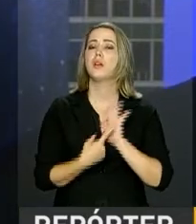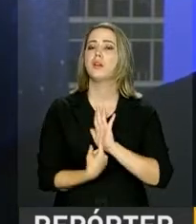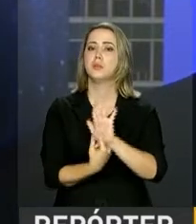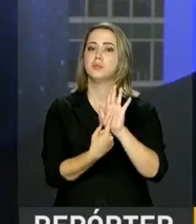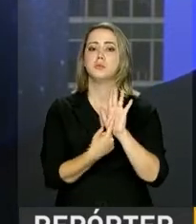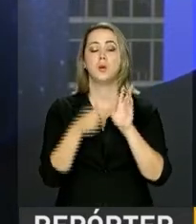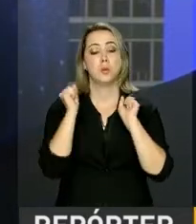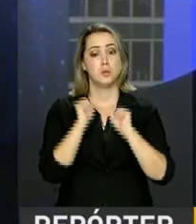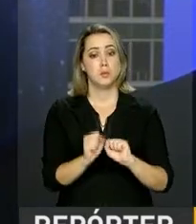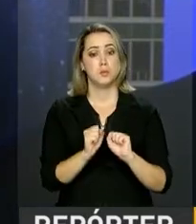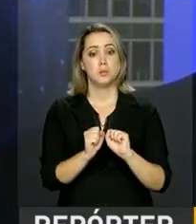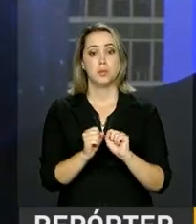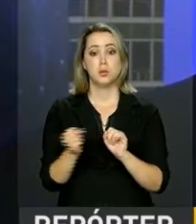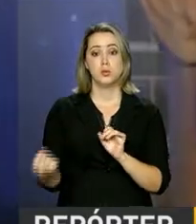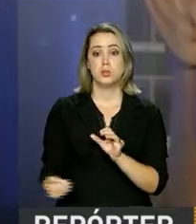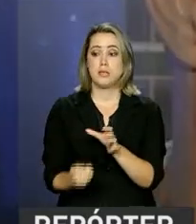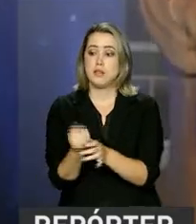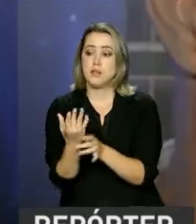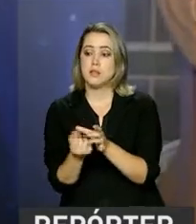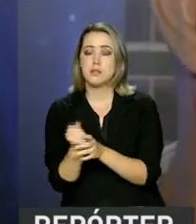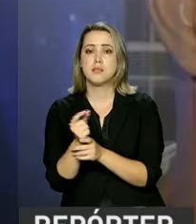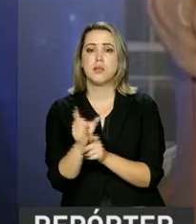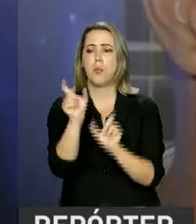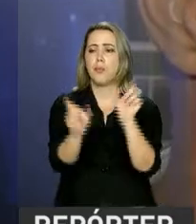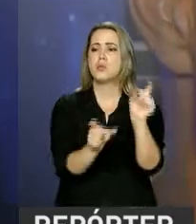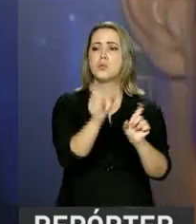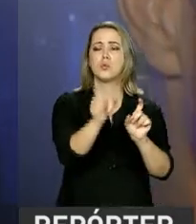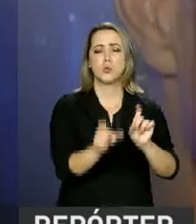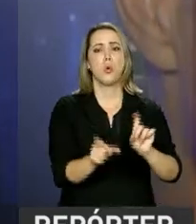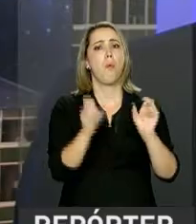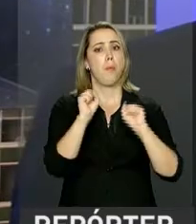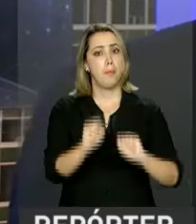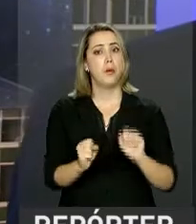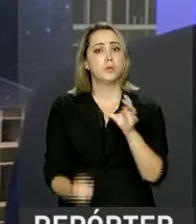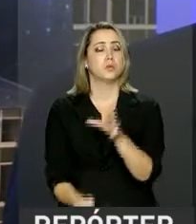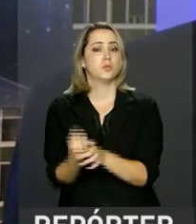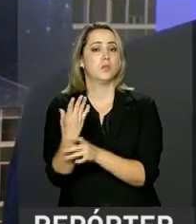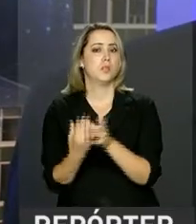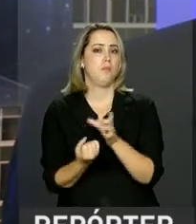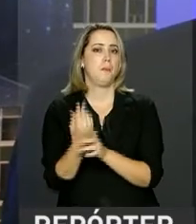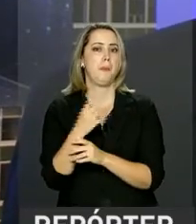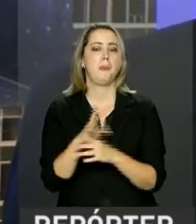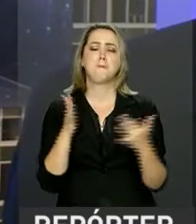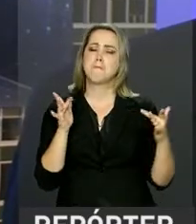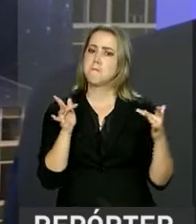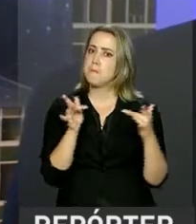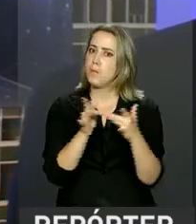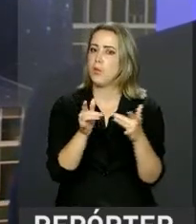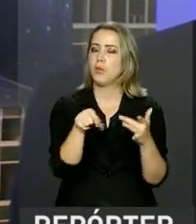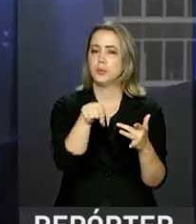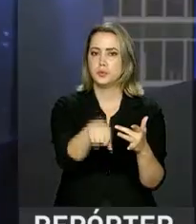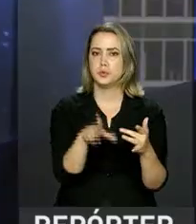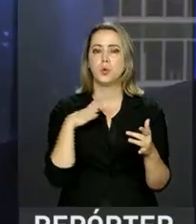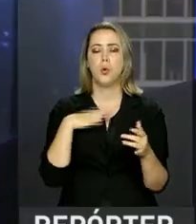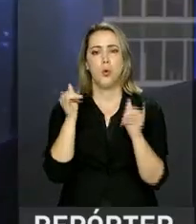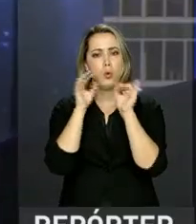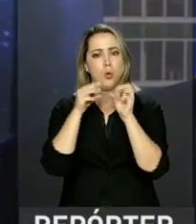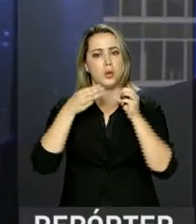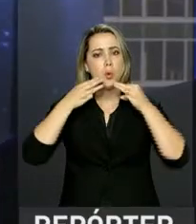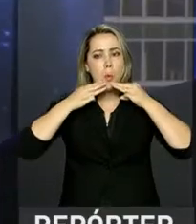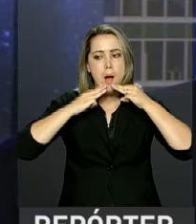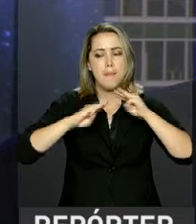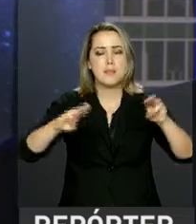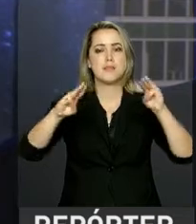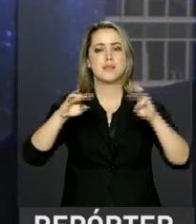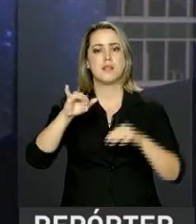ele é acessível para qualquer pessoa. Para Fernando, iniciativas como esta têm tudo a ver com a missão da FINEP. A inovação